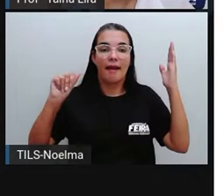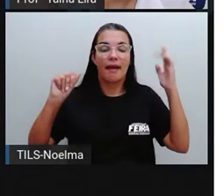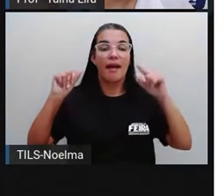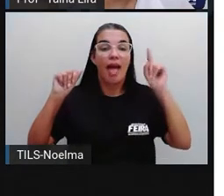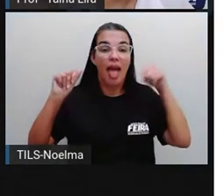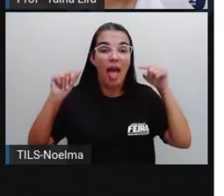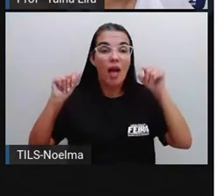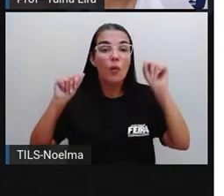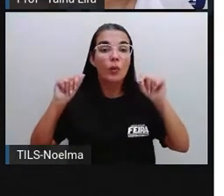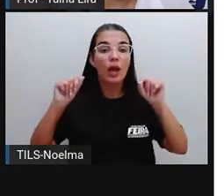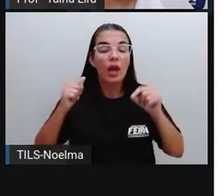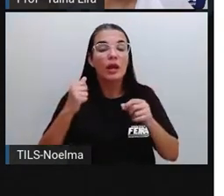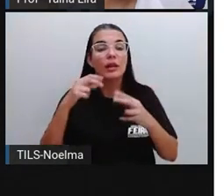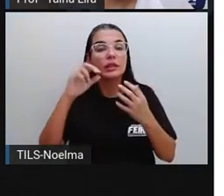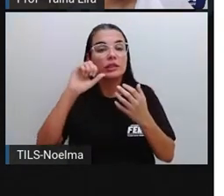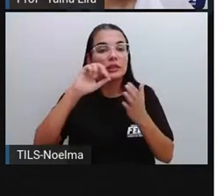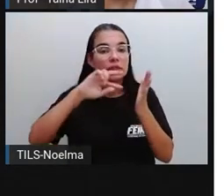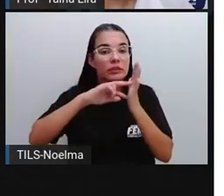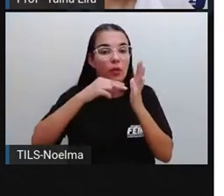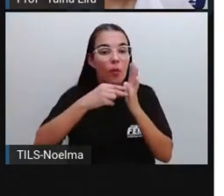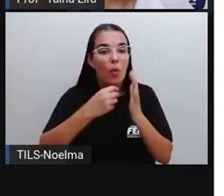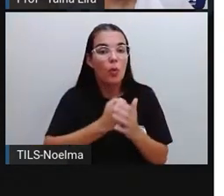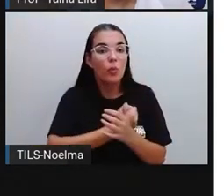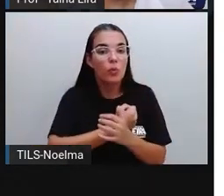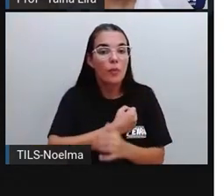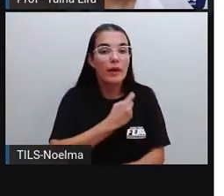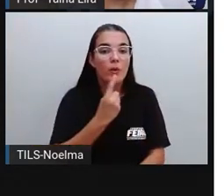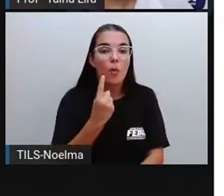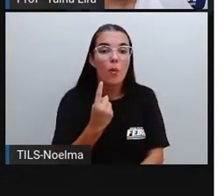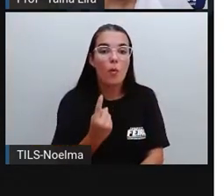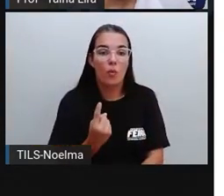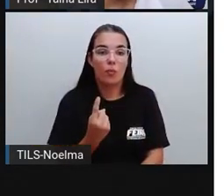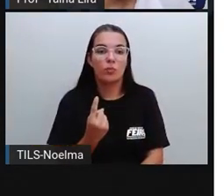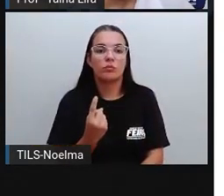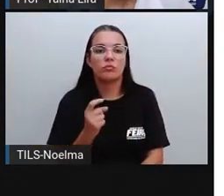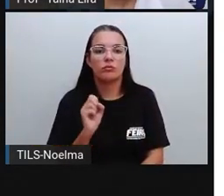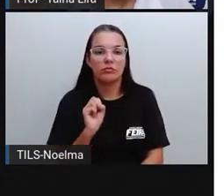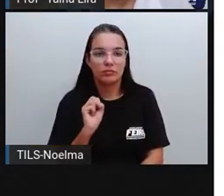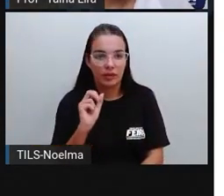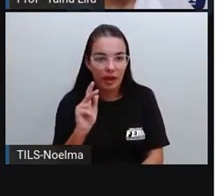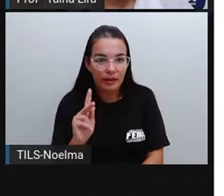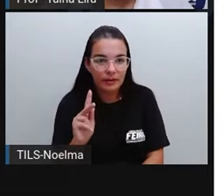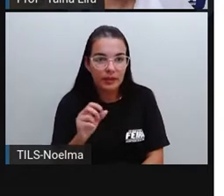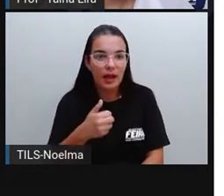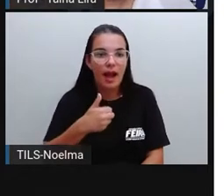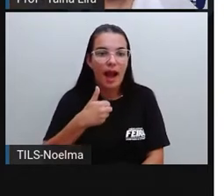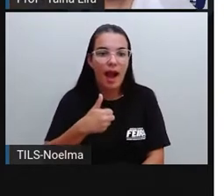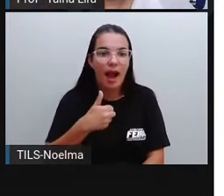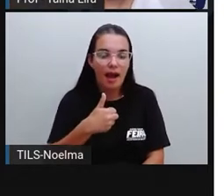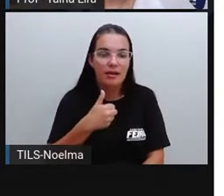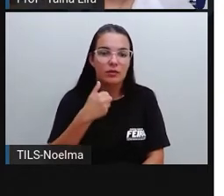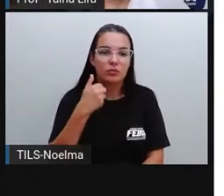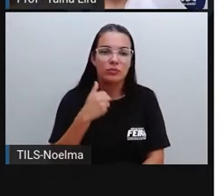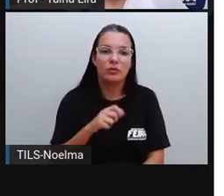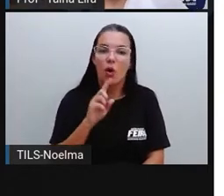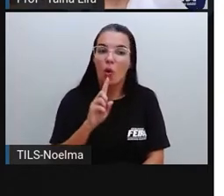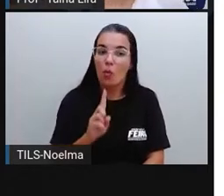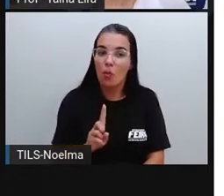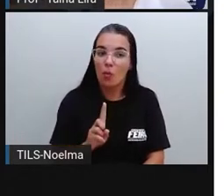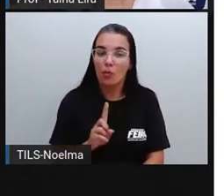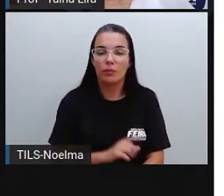Então, essa aqui representa o número 1. Essa letrinha A aqui, ó, se eu tirar, é o número 1, tá